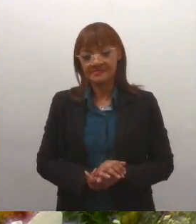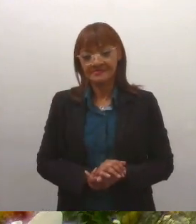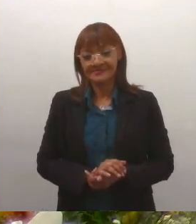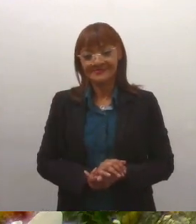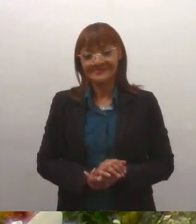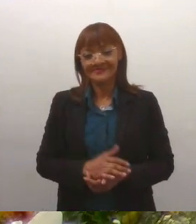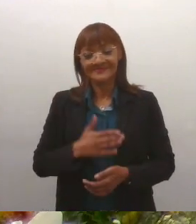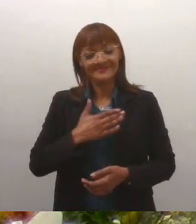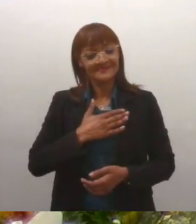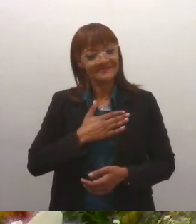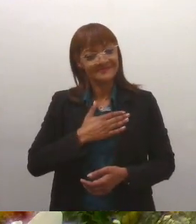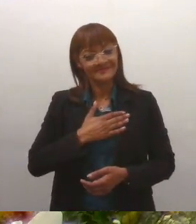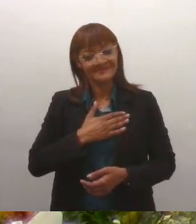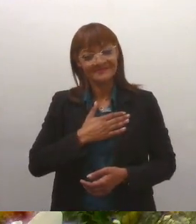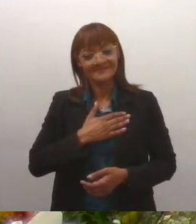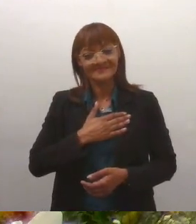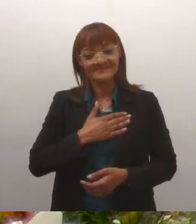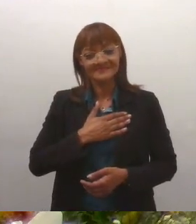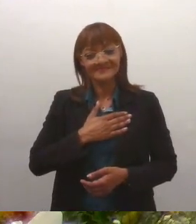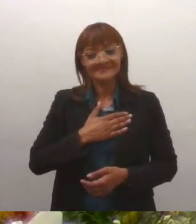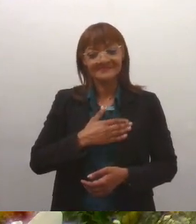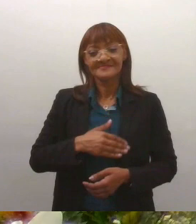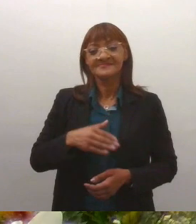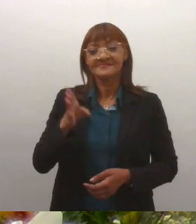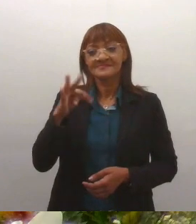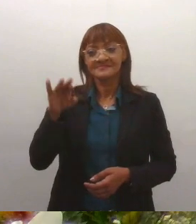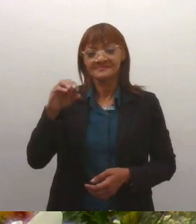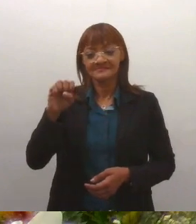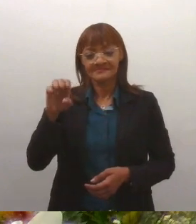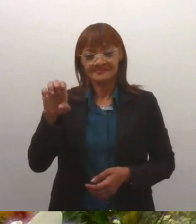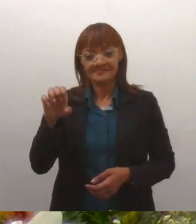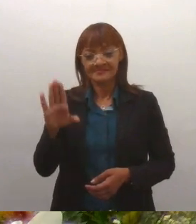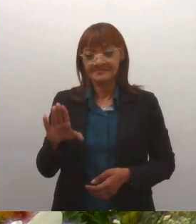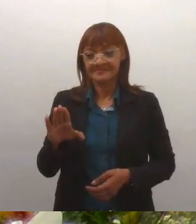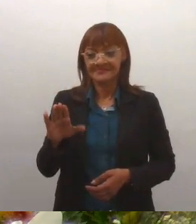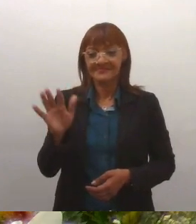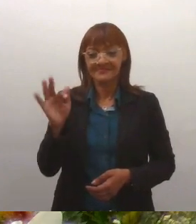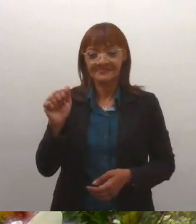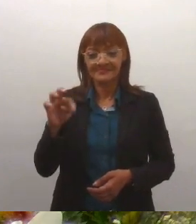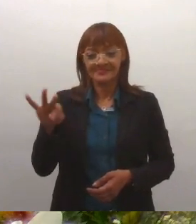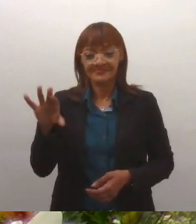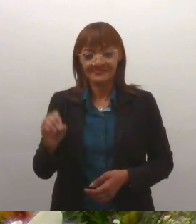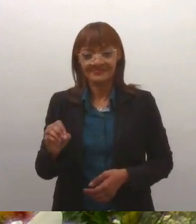presente, e esse negão lá da Câmara, representa a Câmara de Vereadores